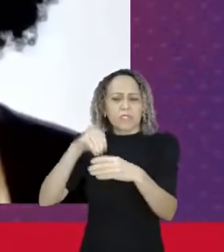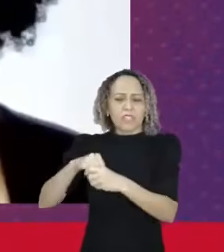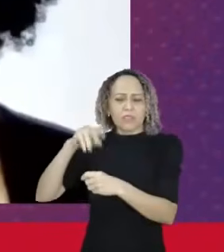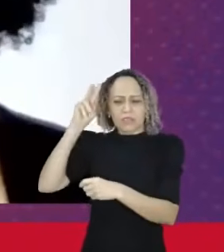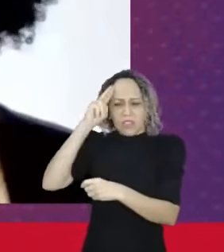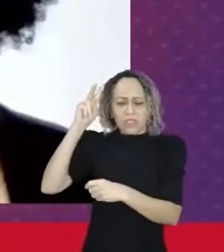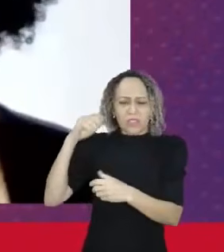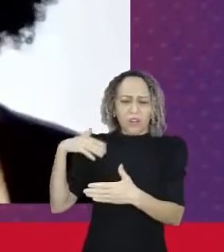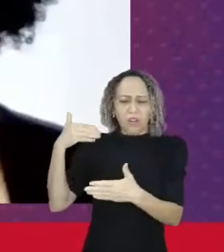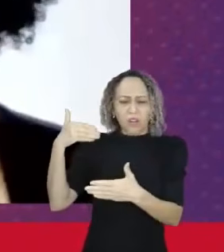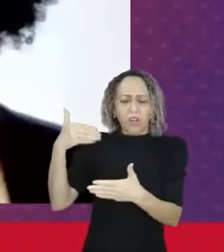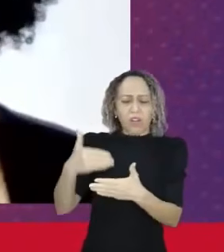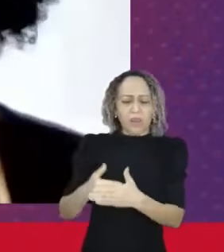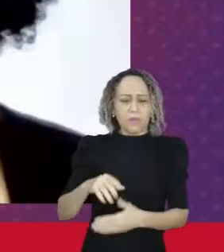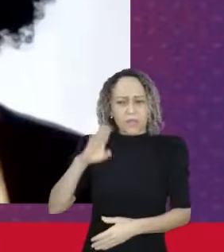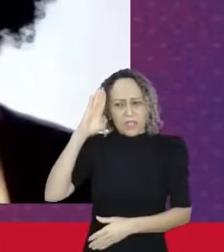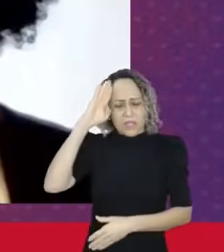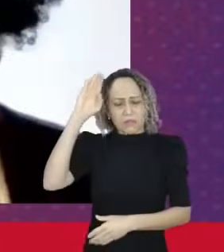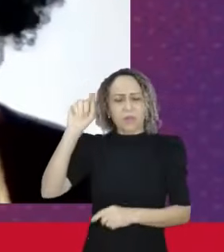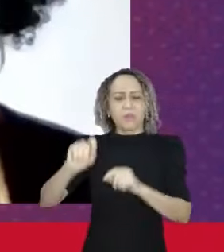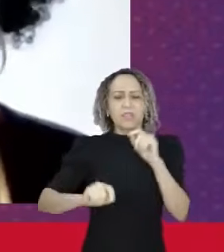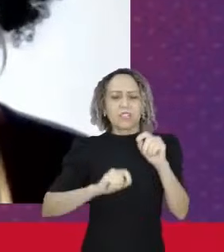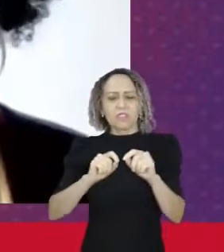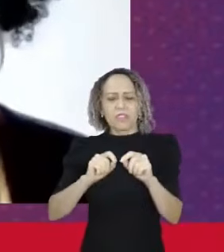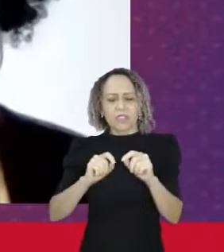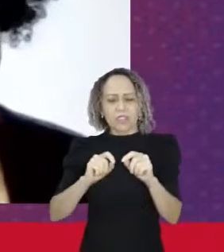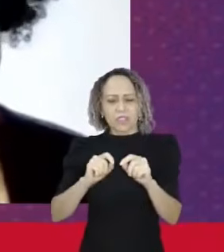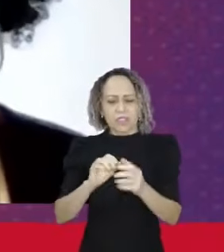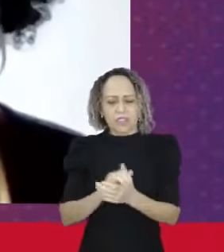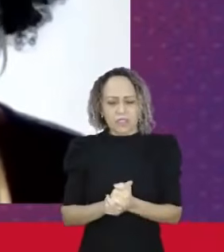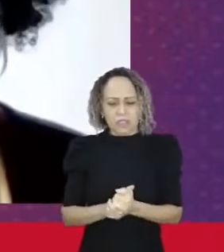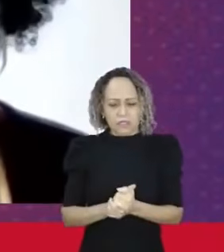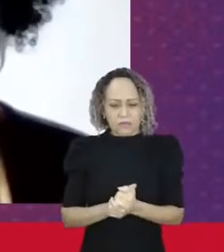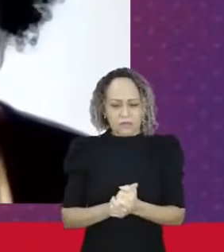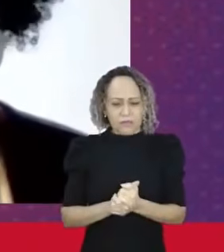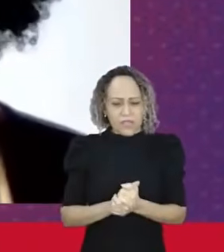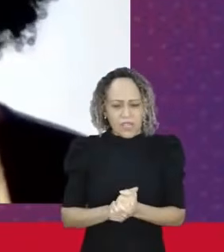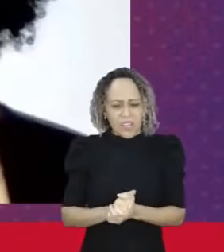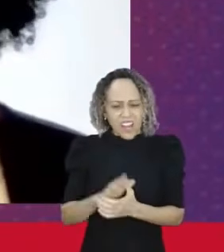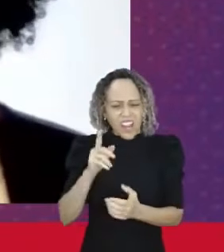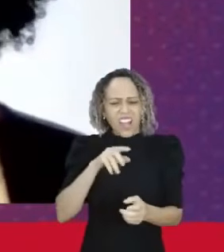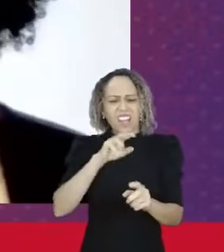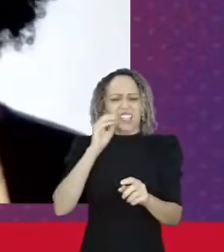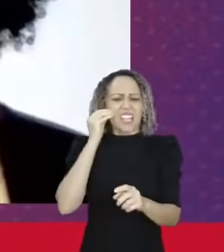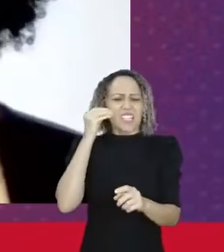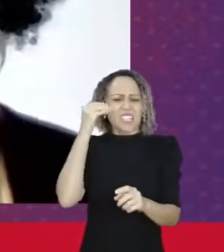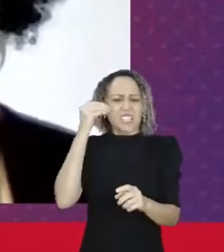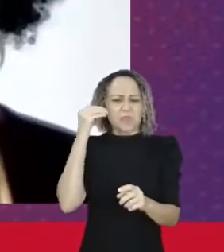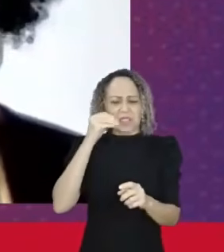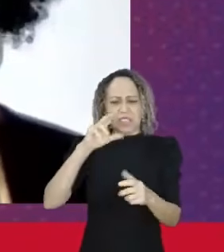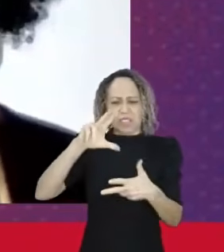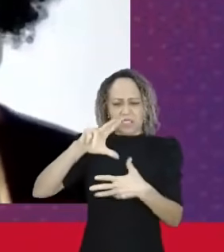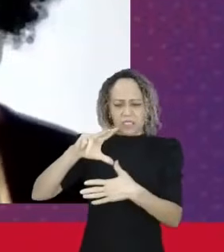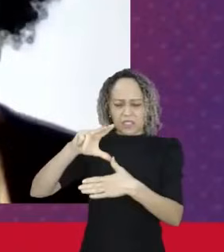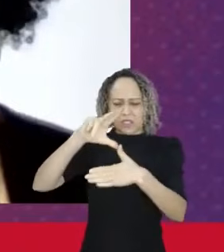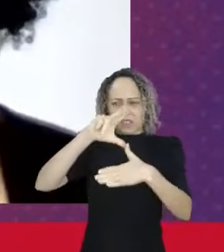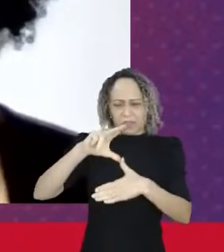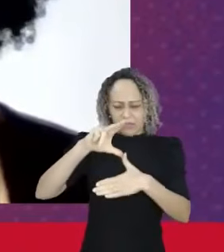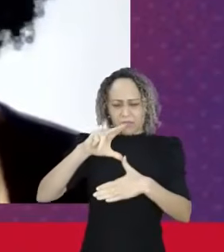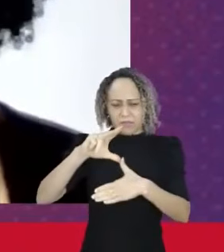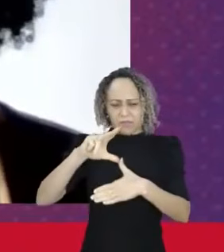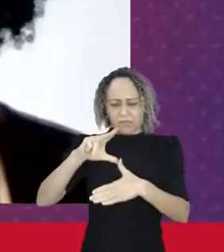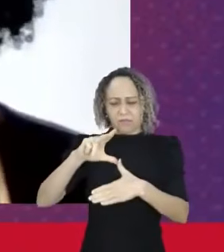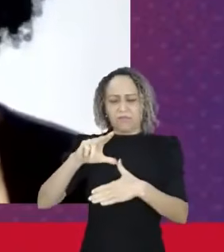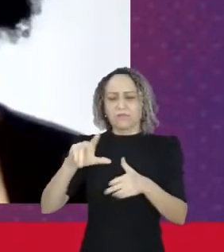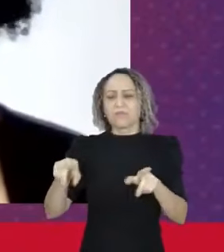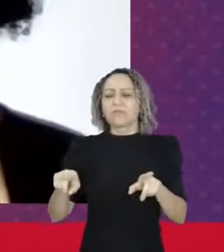principalmente a partir do olhar da vivência e da história latino-americano. Sigo para o feminismo